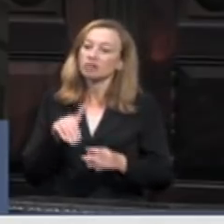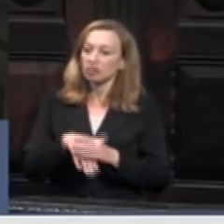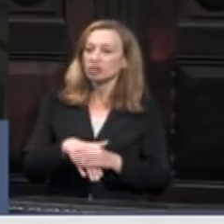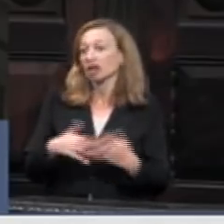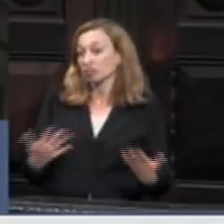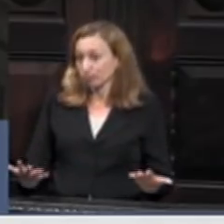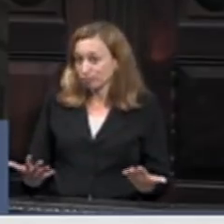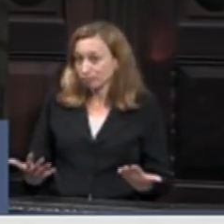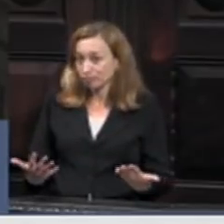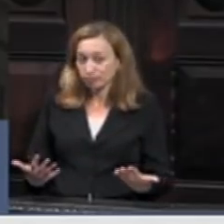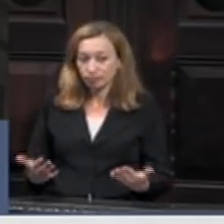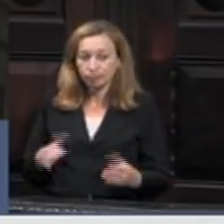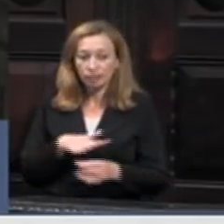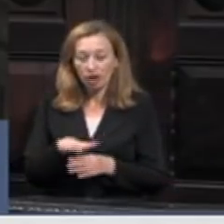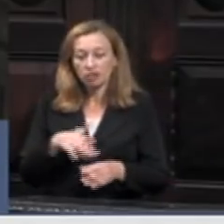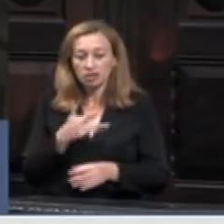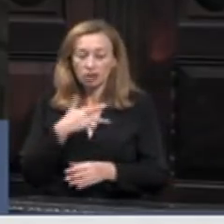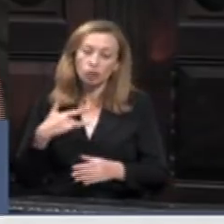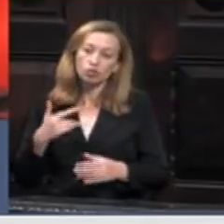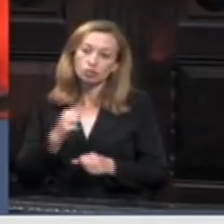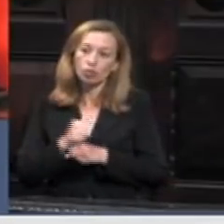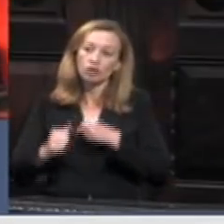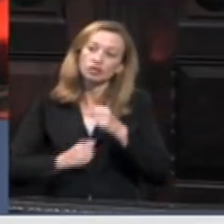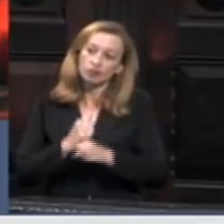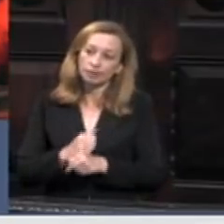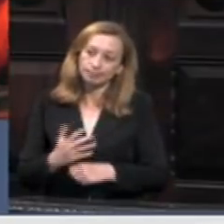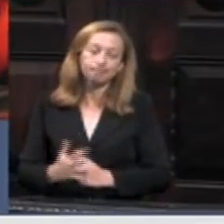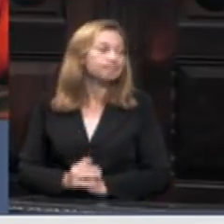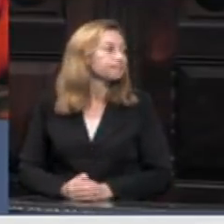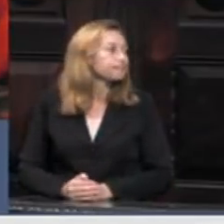o 10º da saúde a partir do ano que vem.